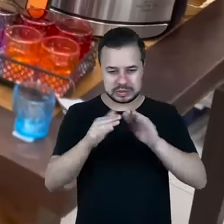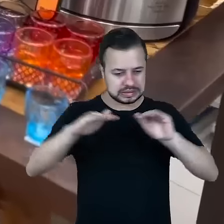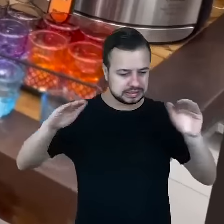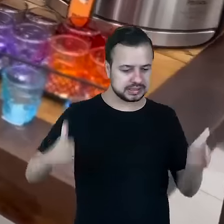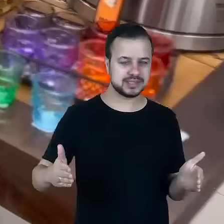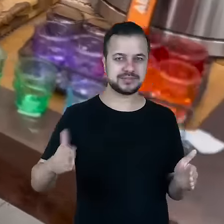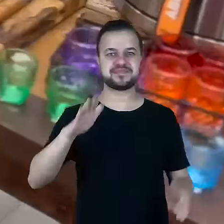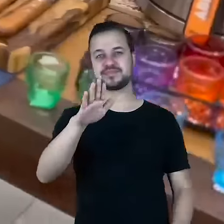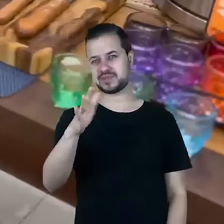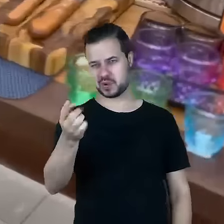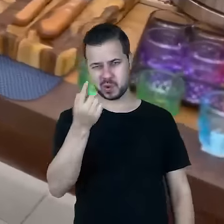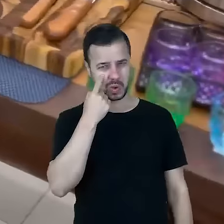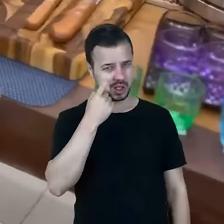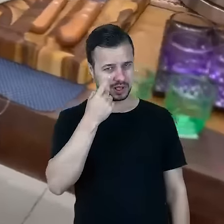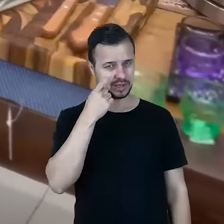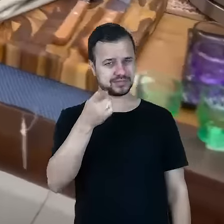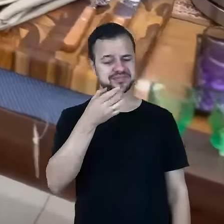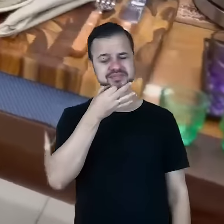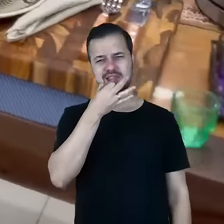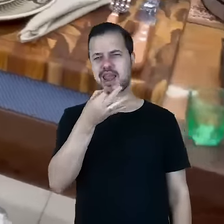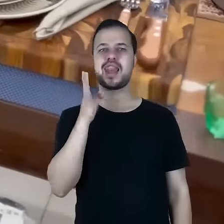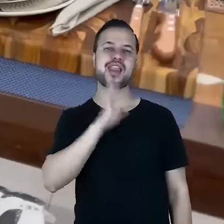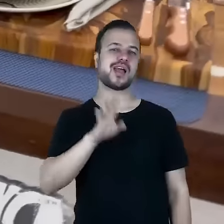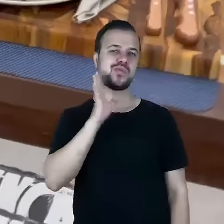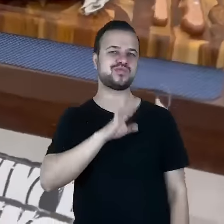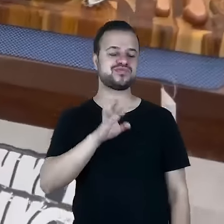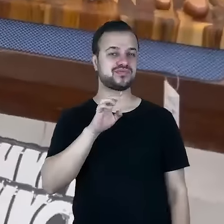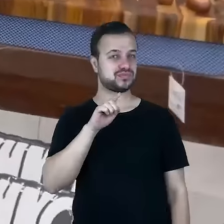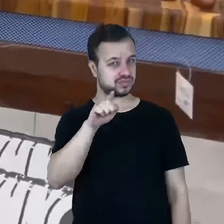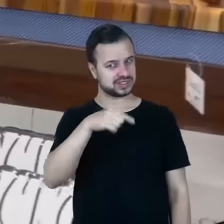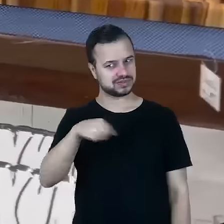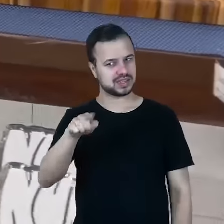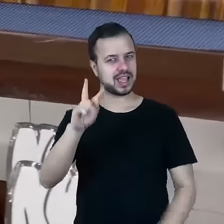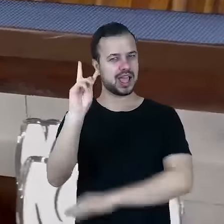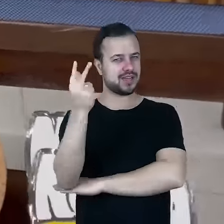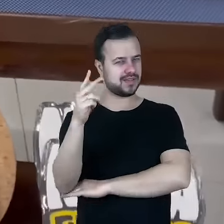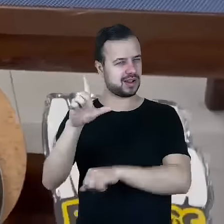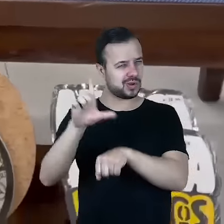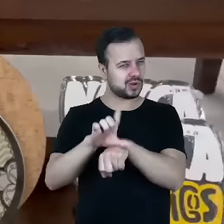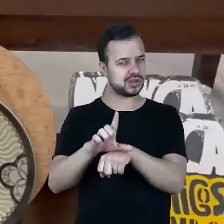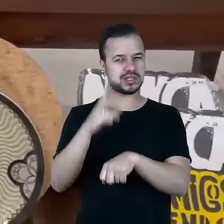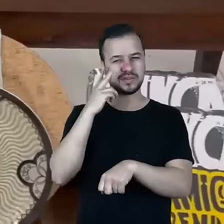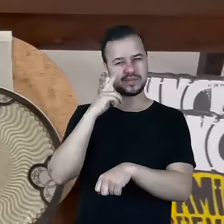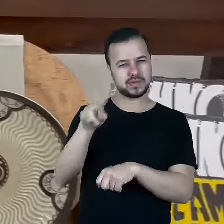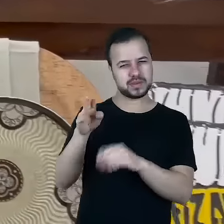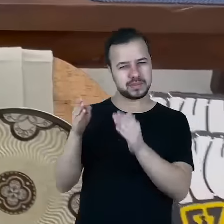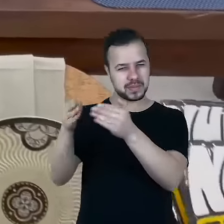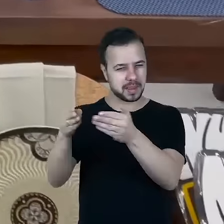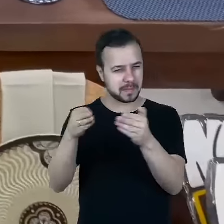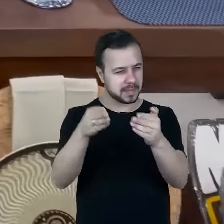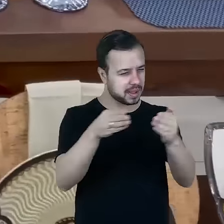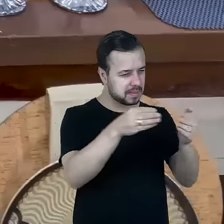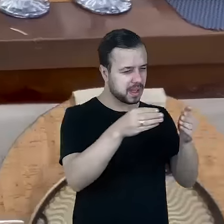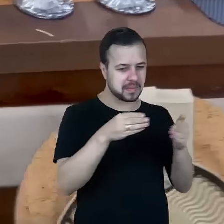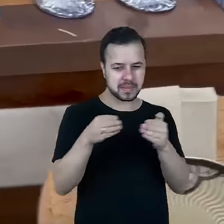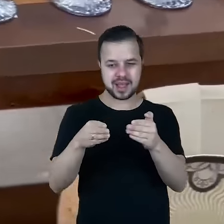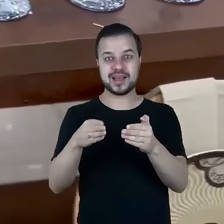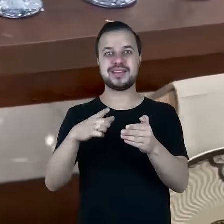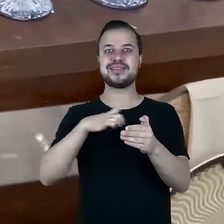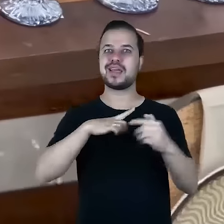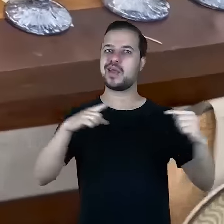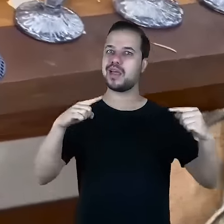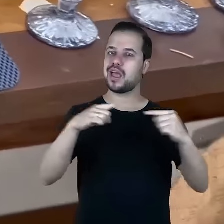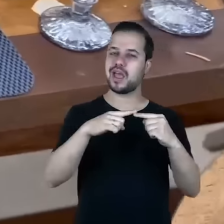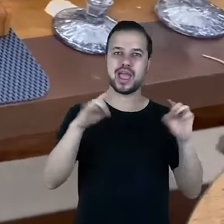mesa posta. Olha, uma sugestão aqui bem legal é que quando você for numa loja Van, dá uma olhada nos pontos focais, porque sempre tem